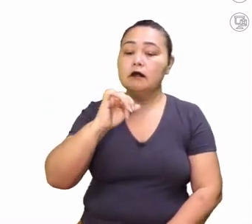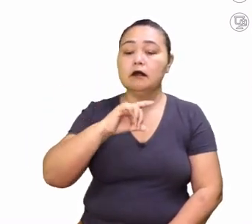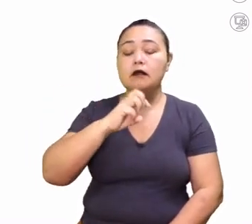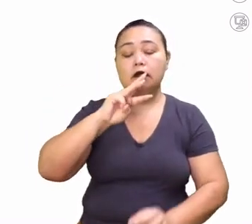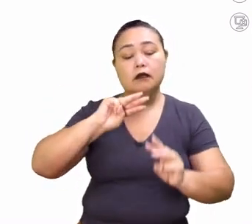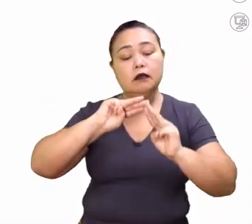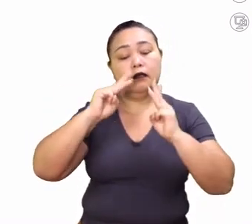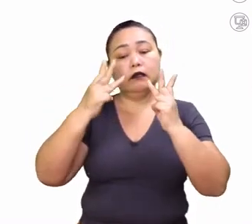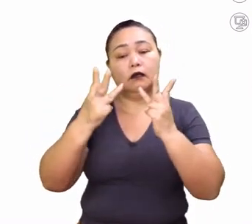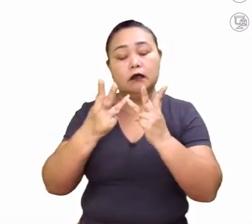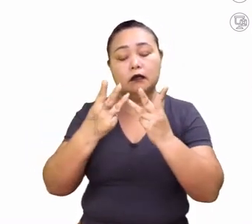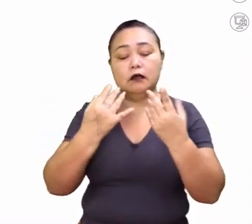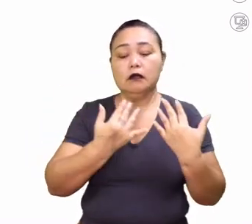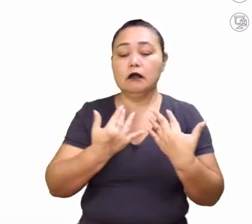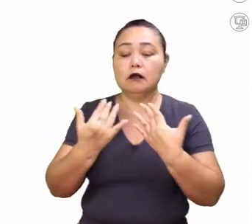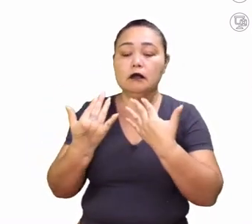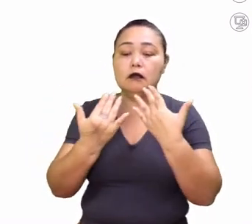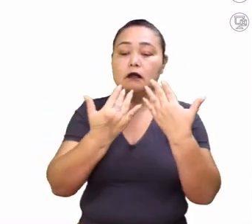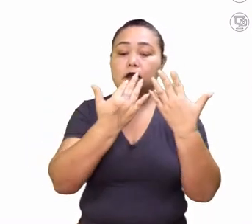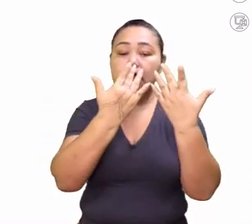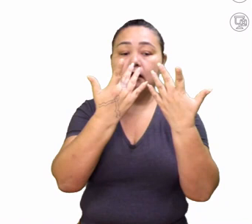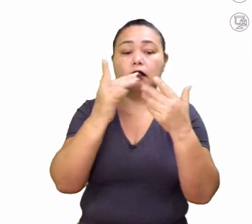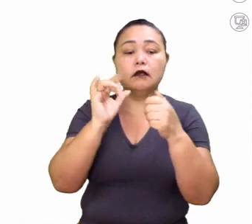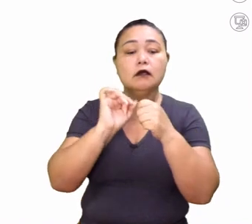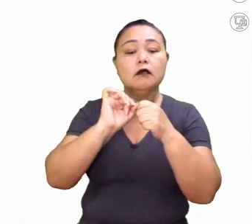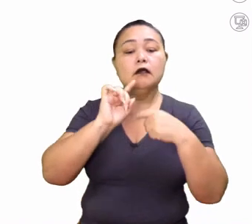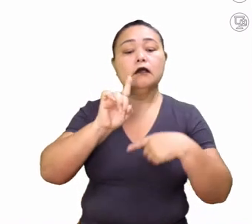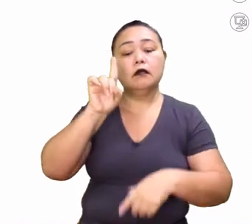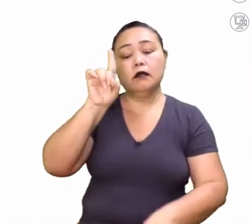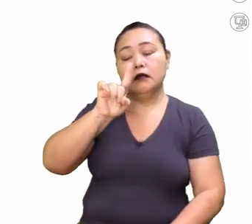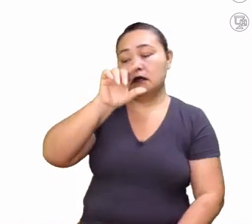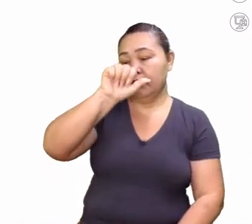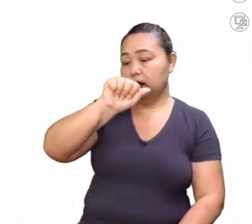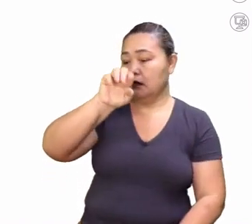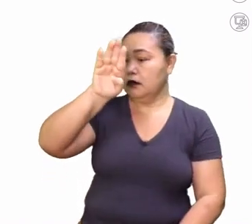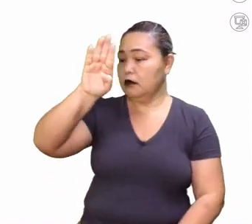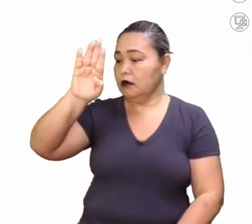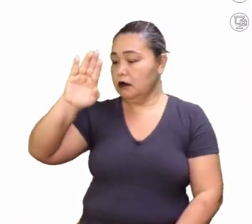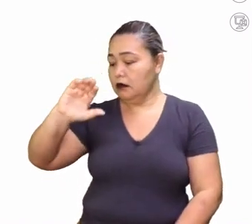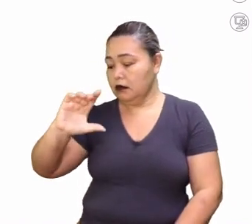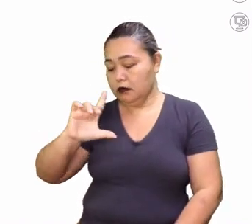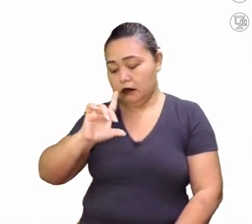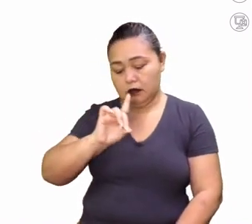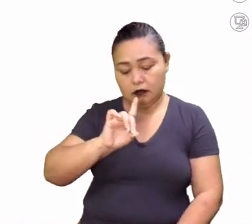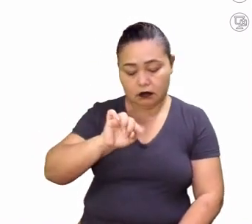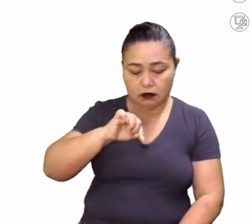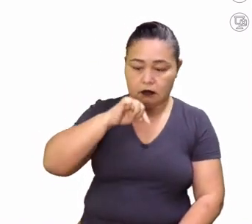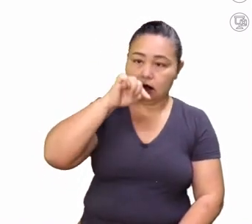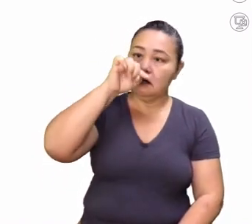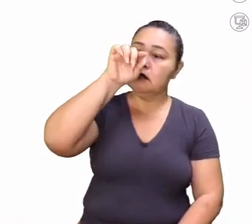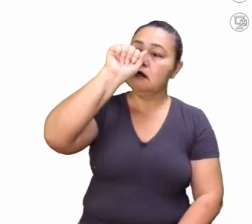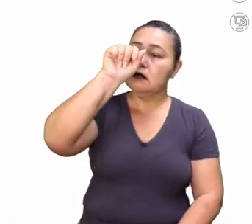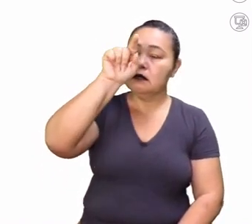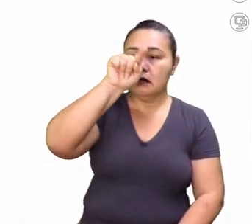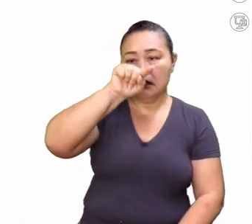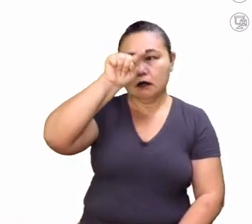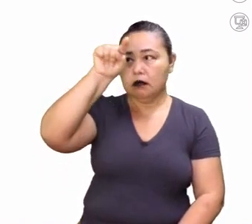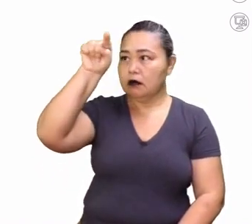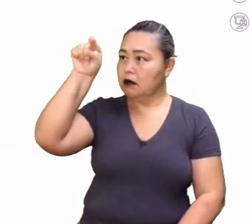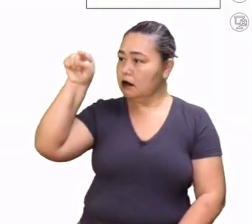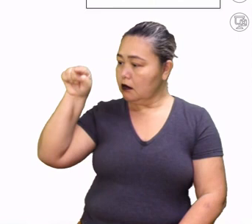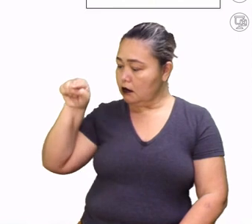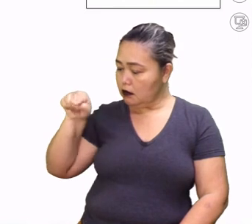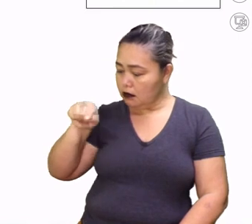uma massa gasosa tá aqui ó você vê que sai de a b c d e volta para a fechou o ciclo